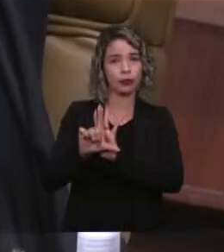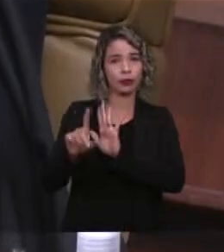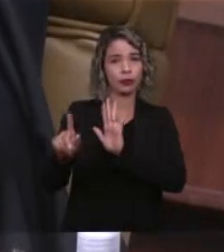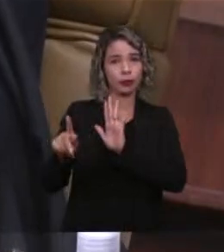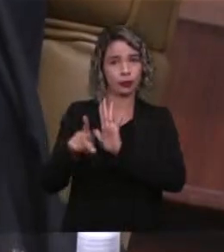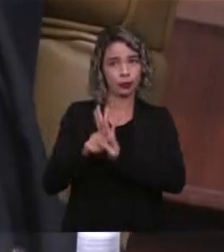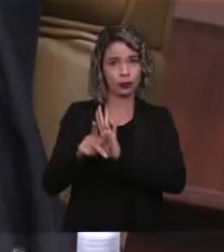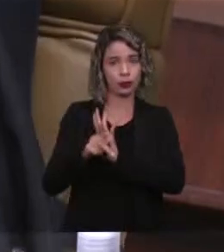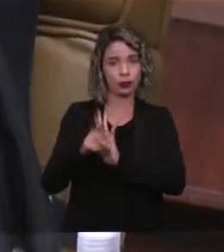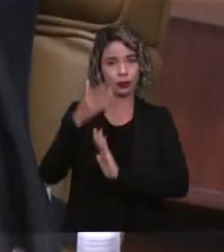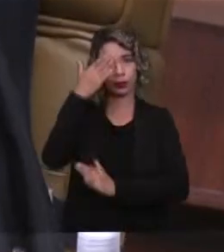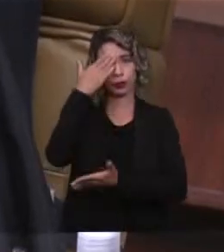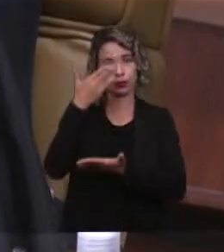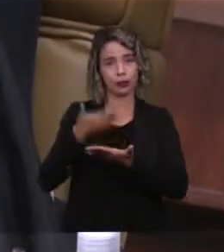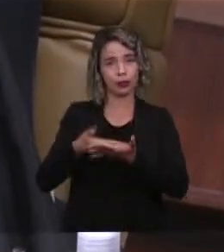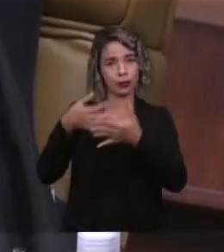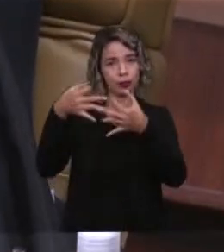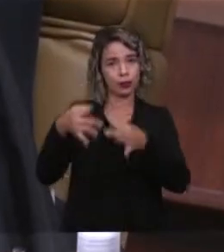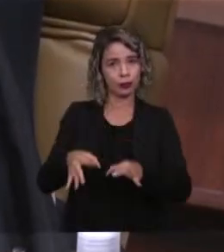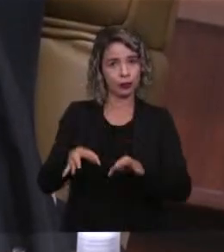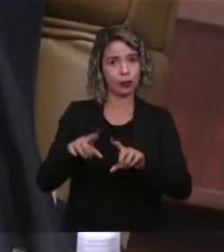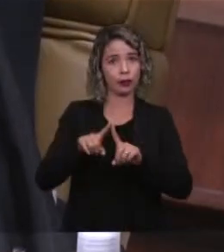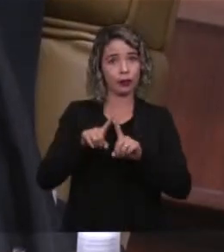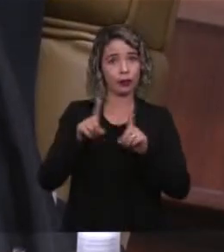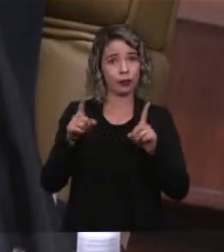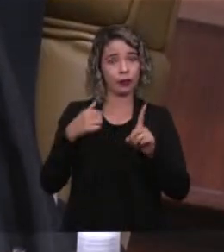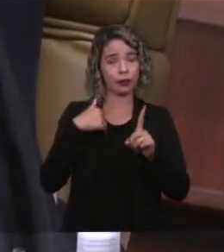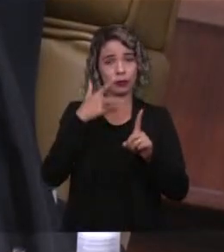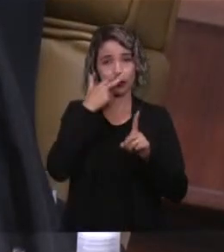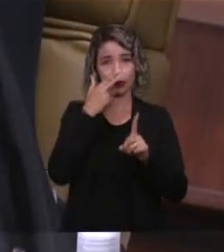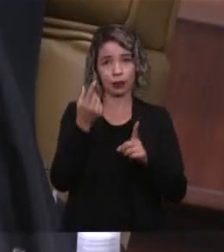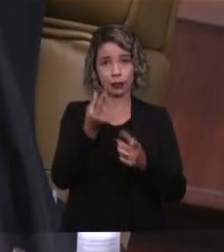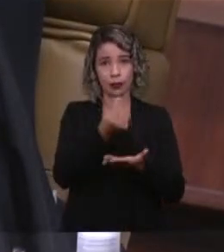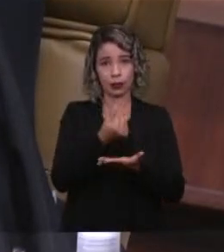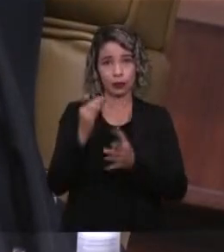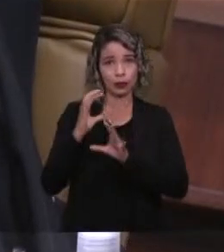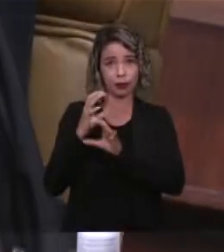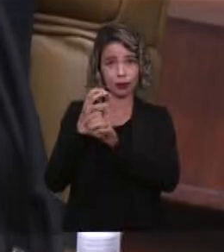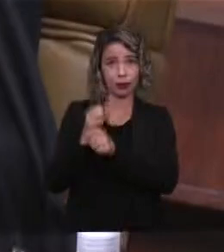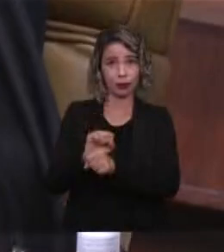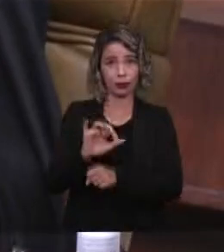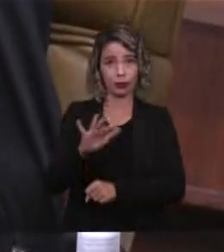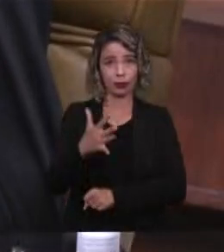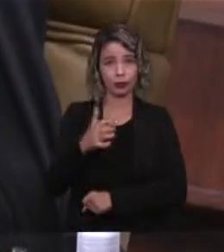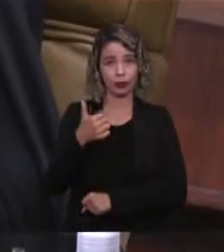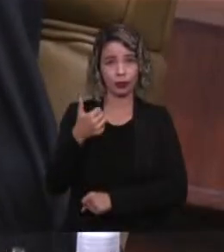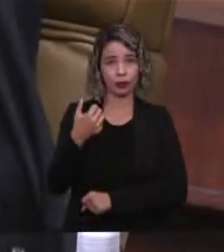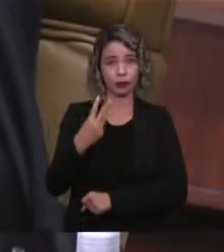Pelo que eu depreendo, esses valores giram em torno de 13 milhões de reais.